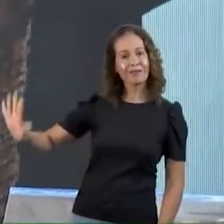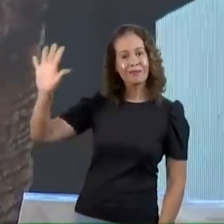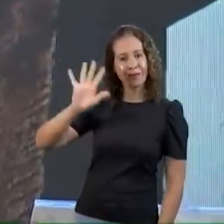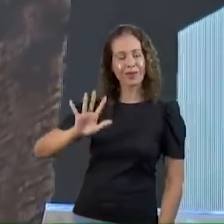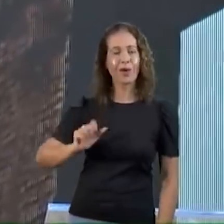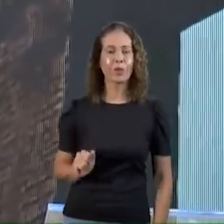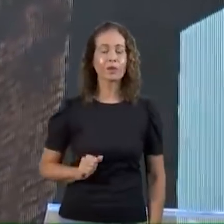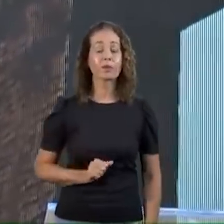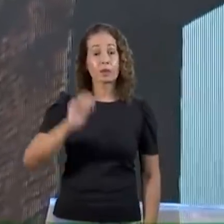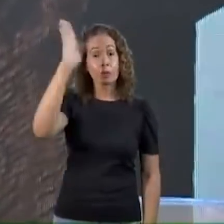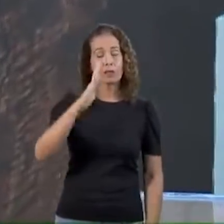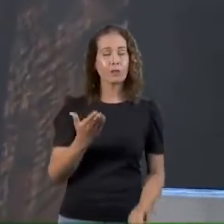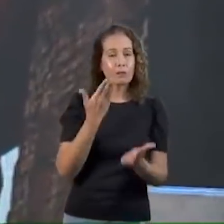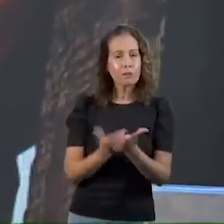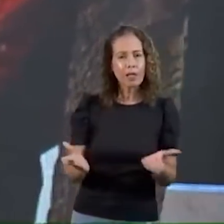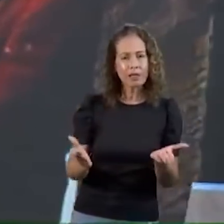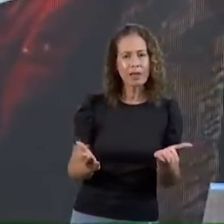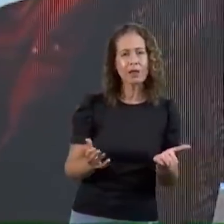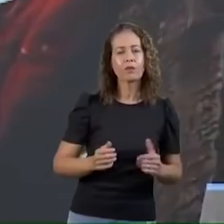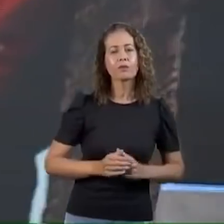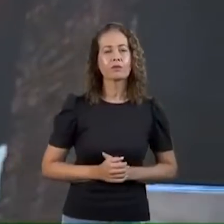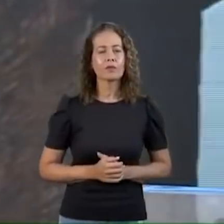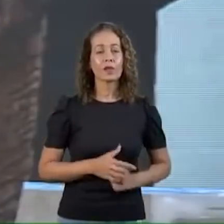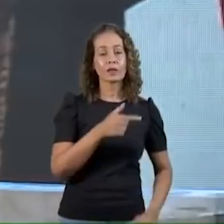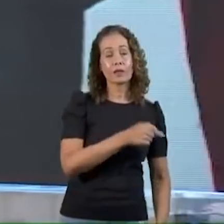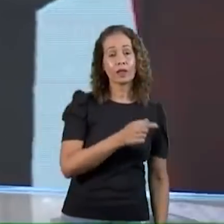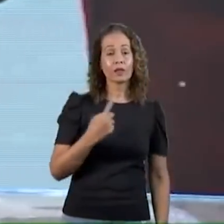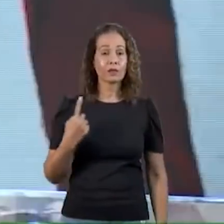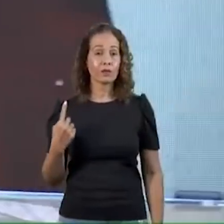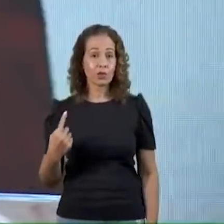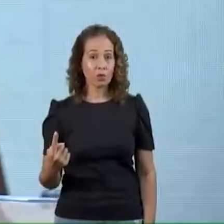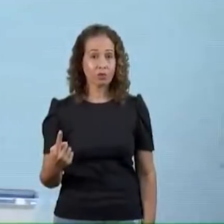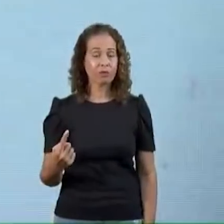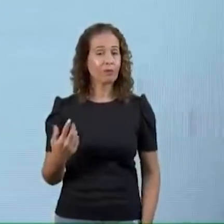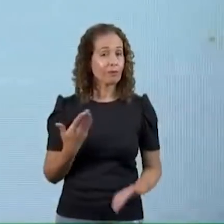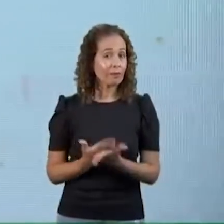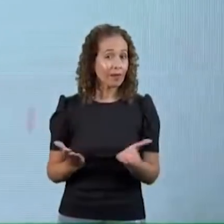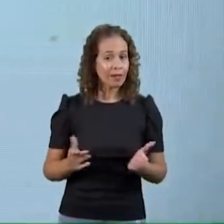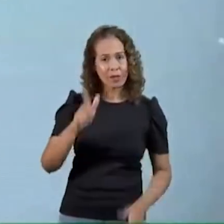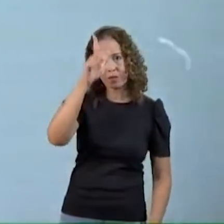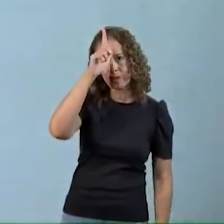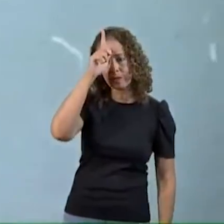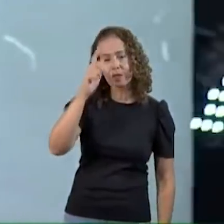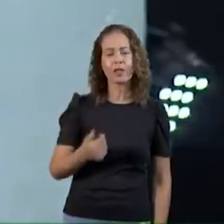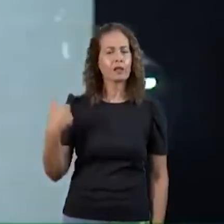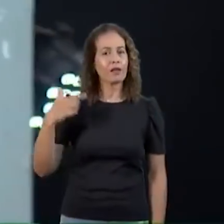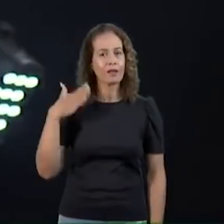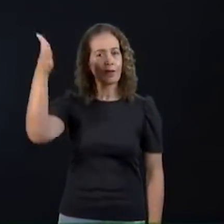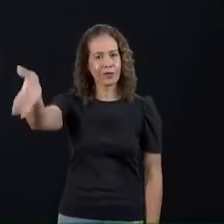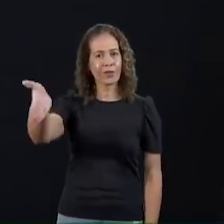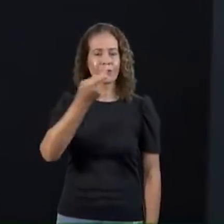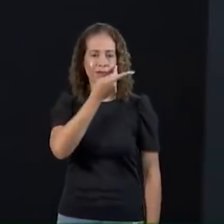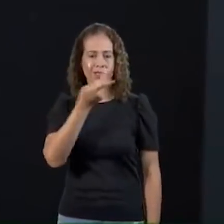Quando o Brasil perdeu para a Alemanha, 7-1, eu fui passear na Alemanha. Cheguei lá, falei: vou ser zoado até morrer. Aí